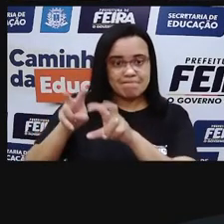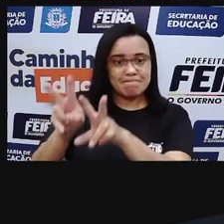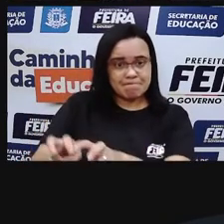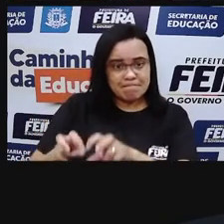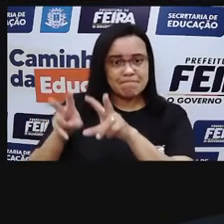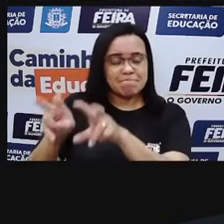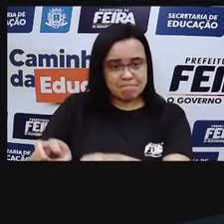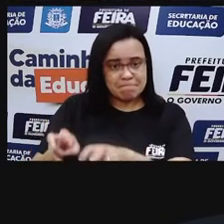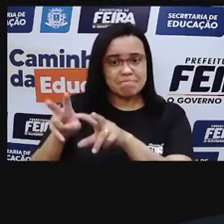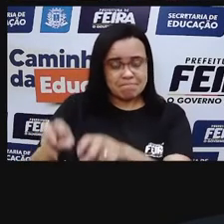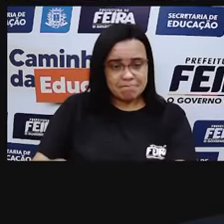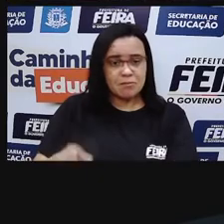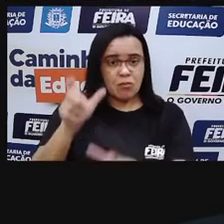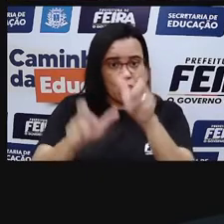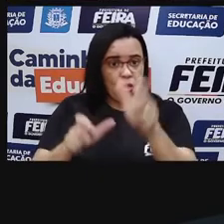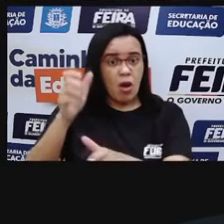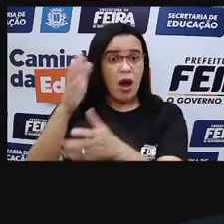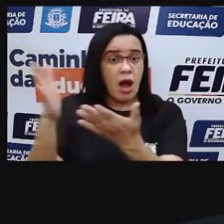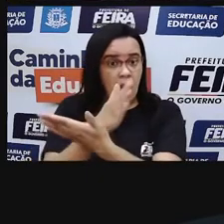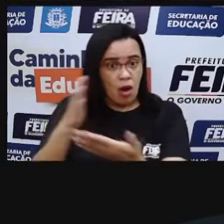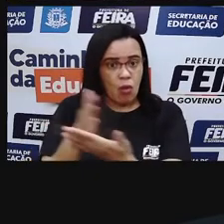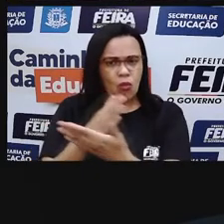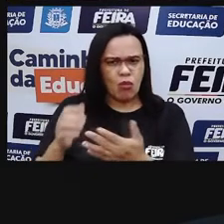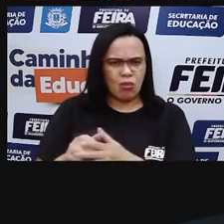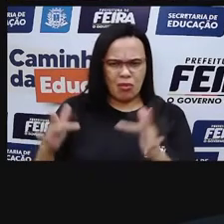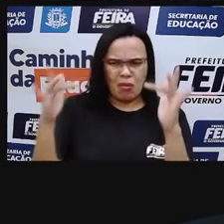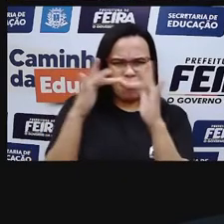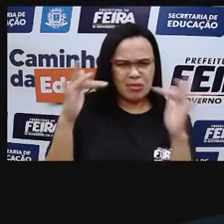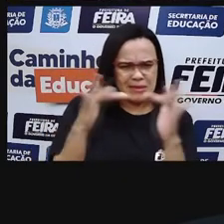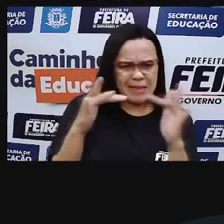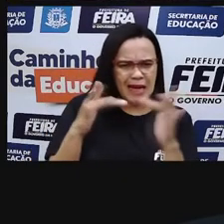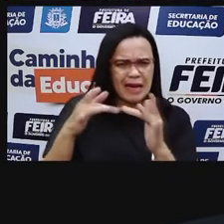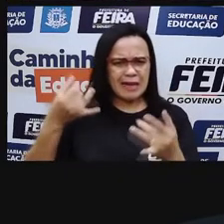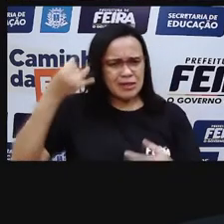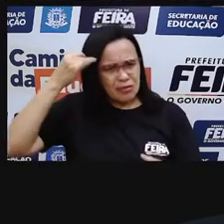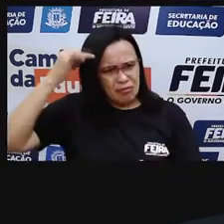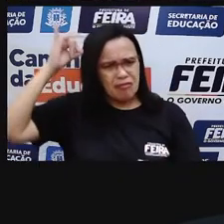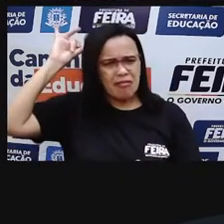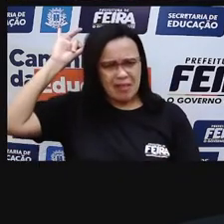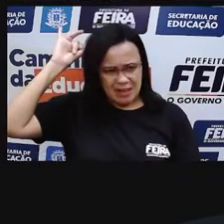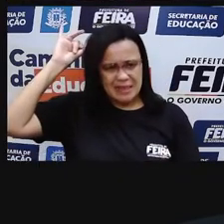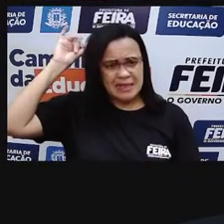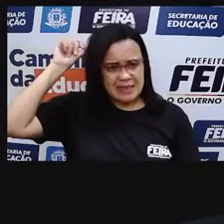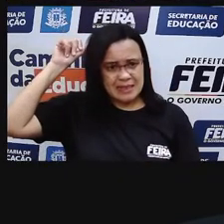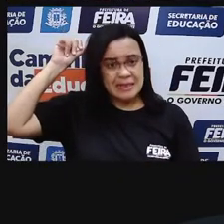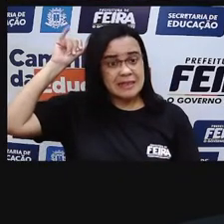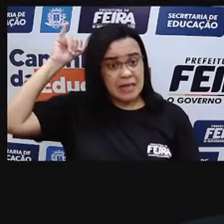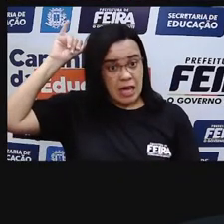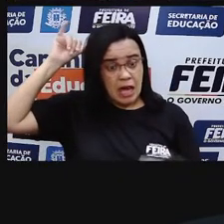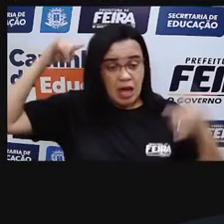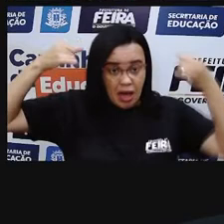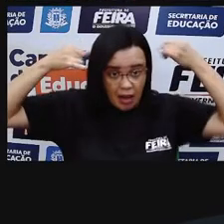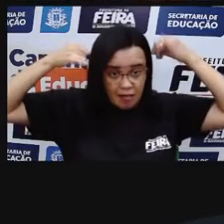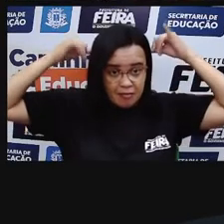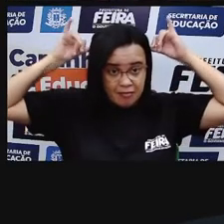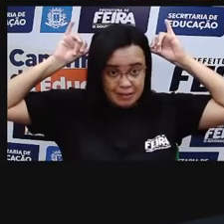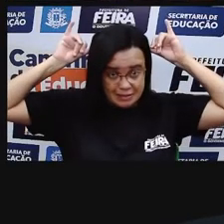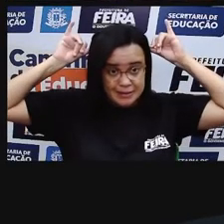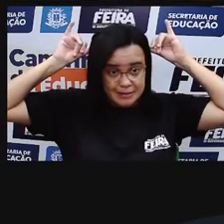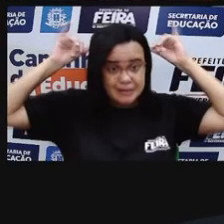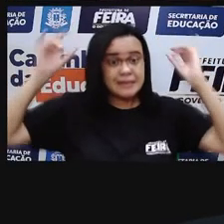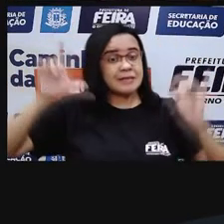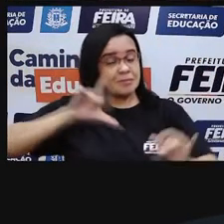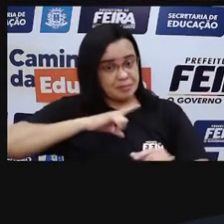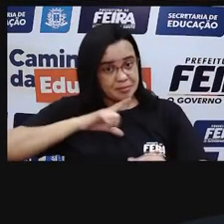gado, né, com vacas, né, que elas tinham a varíola, porque existe varíola também